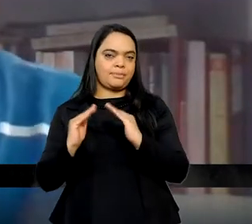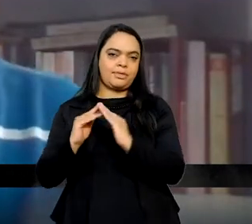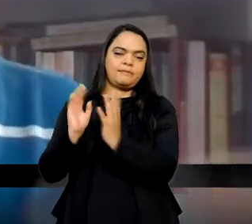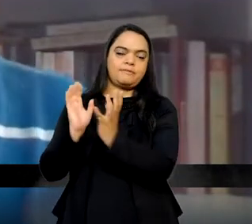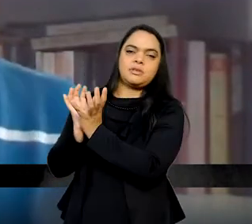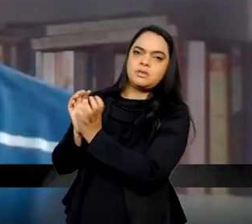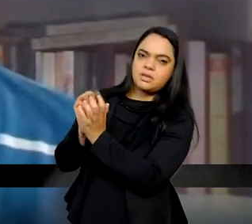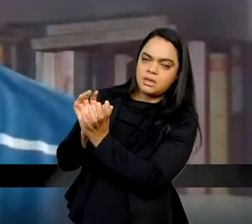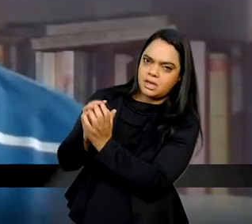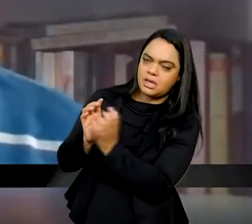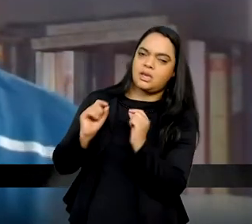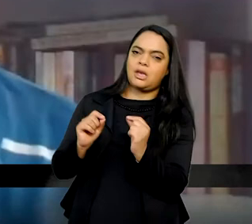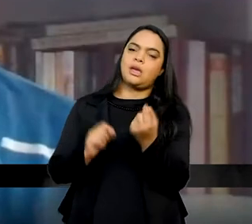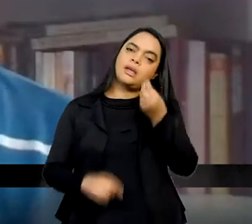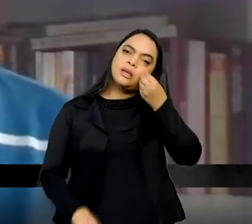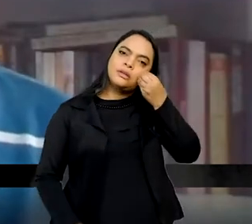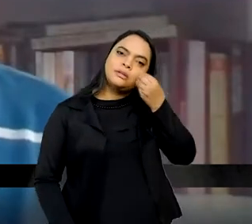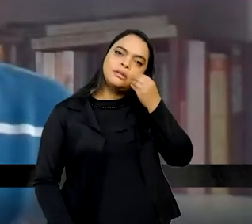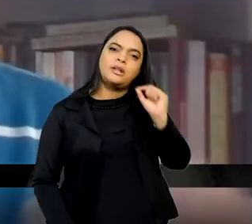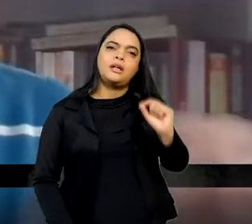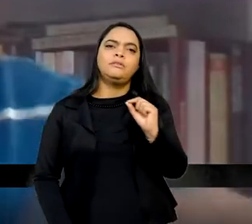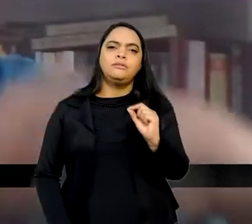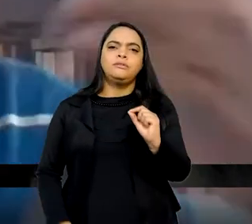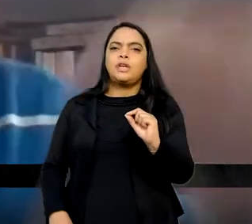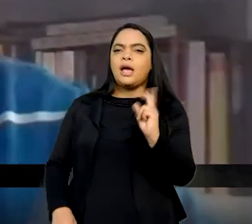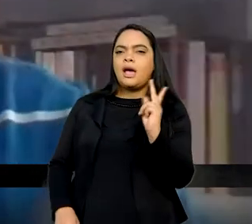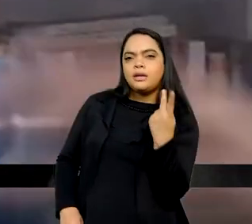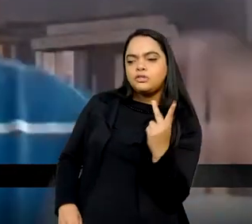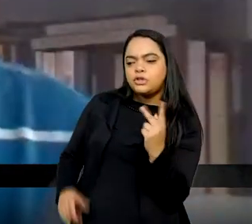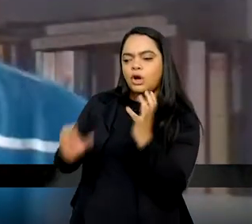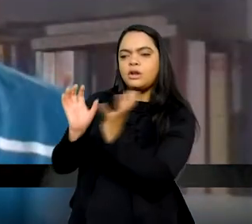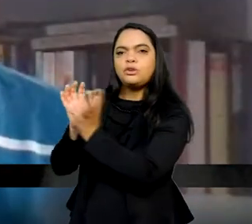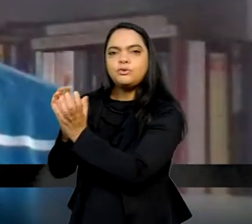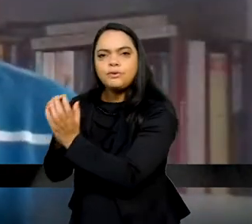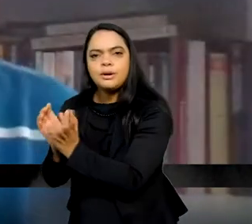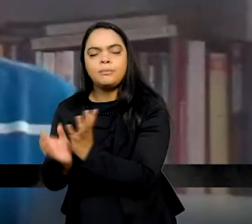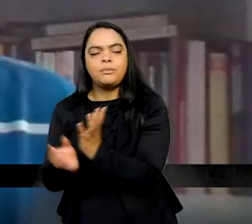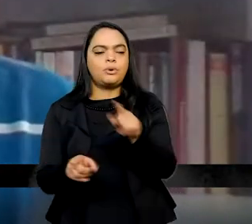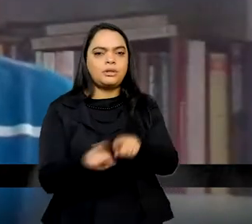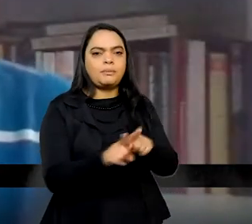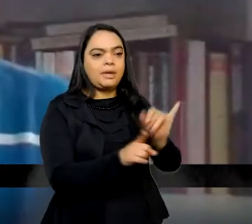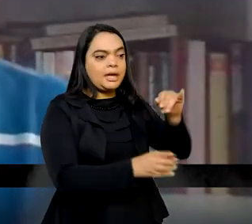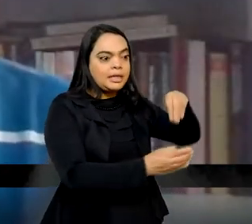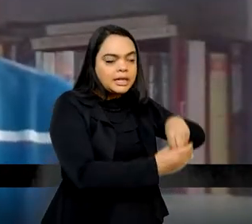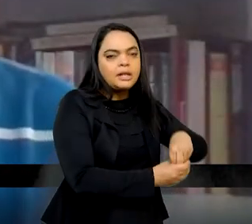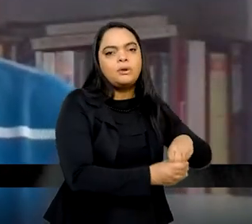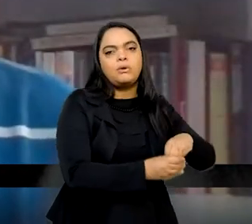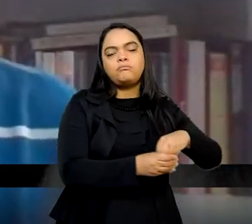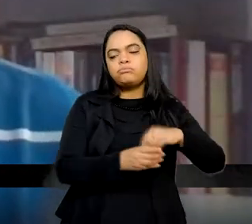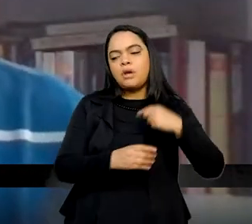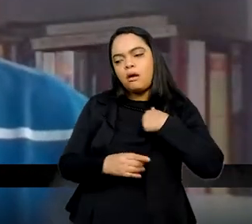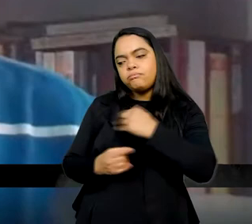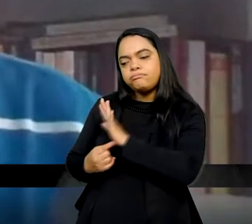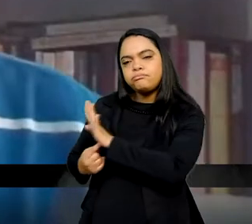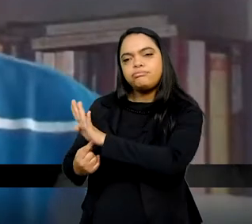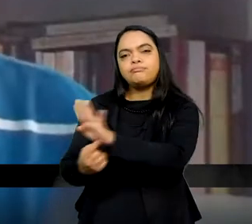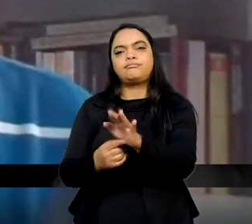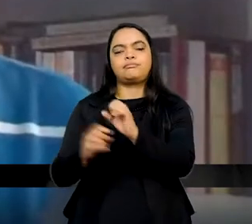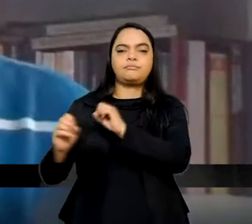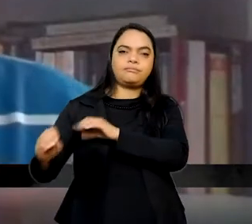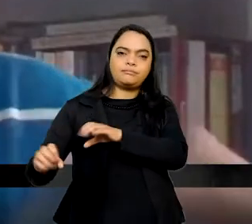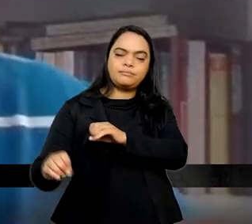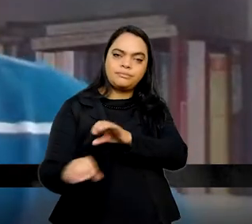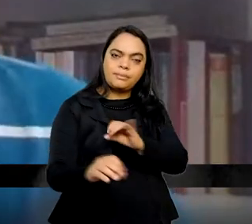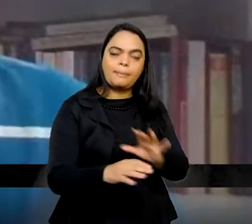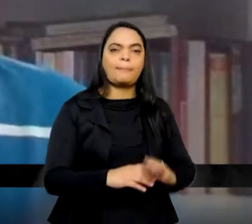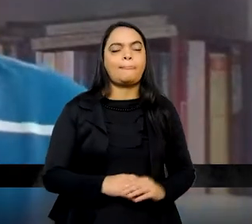eu procurava trazer aquela história local, né, ou seja, o interior de Pernambuco, com o Recife, dentro desse projeto. E quando a